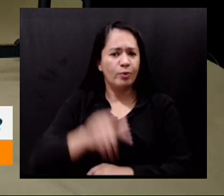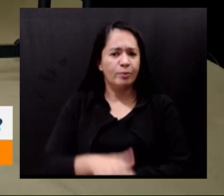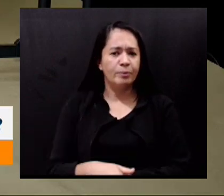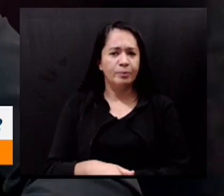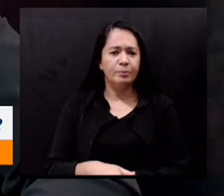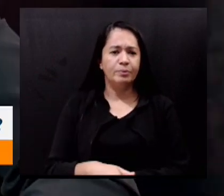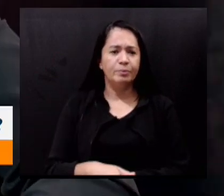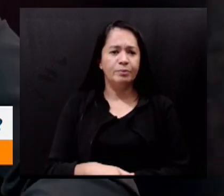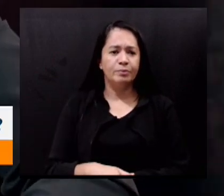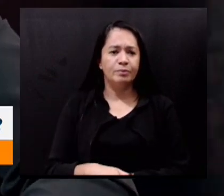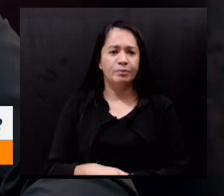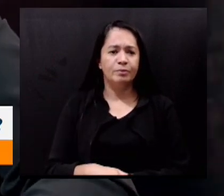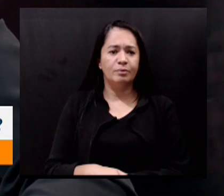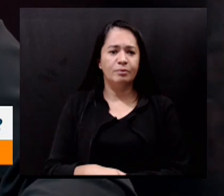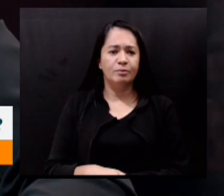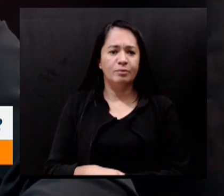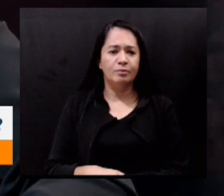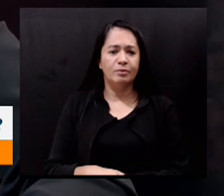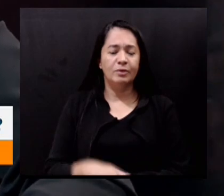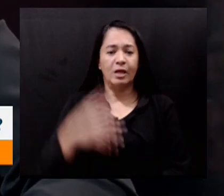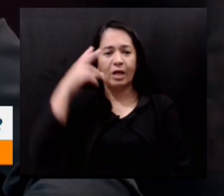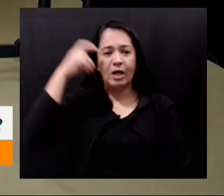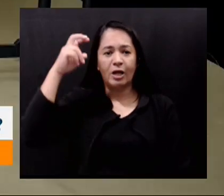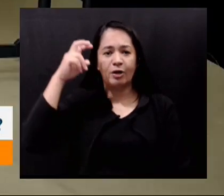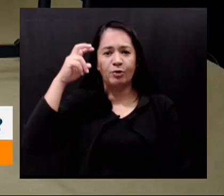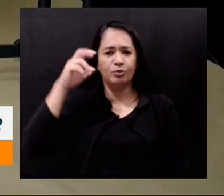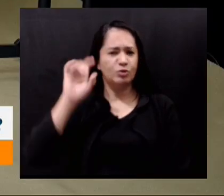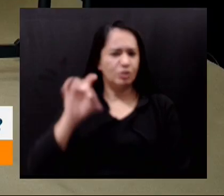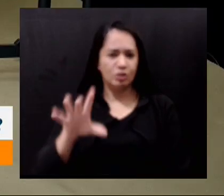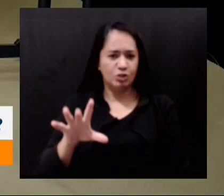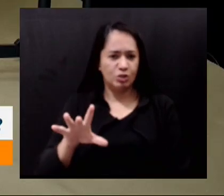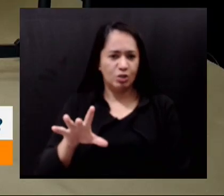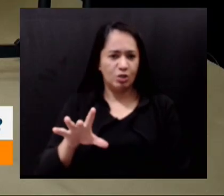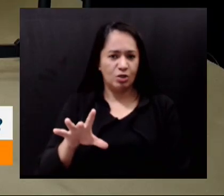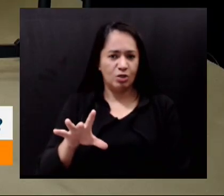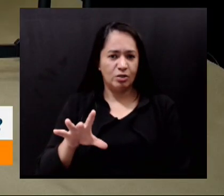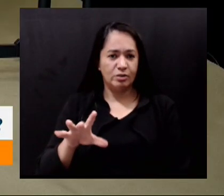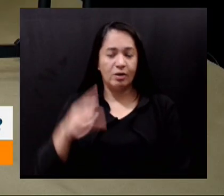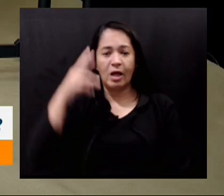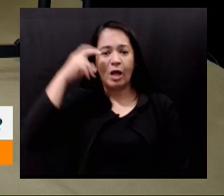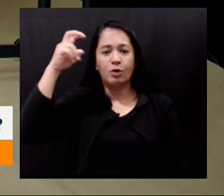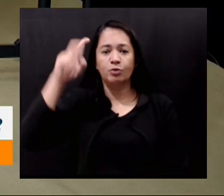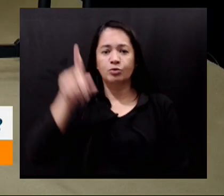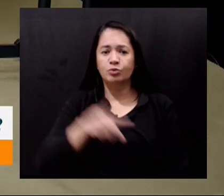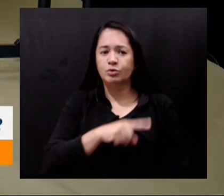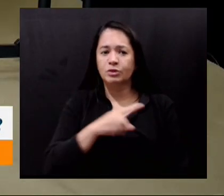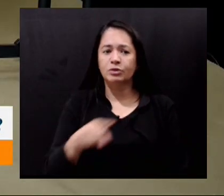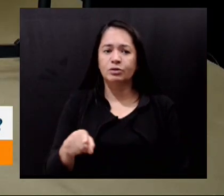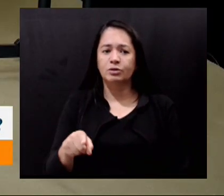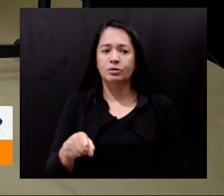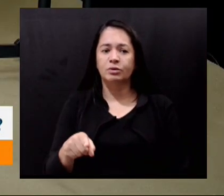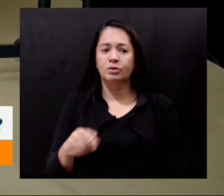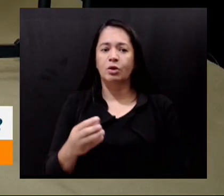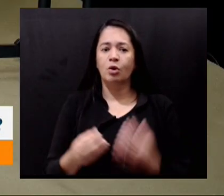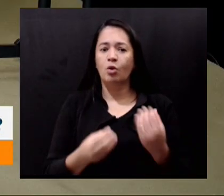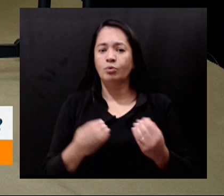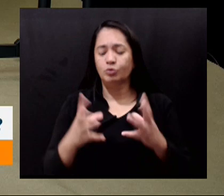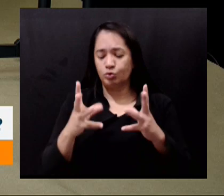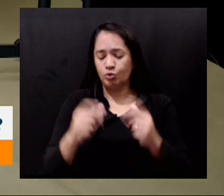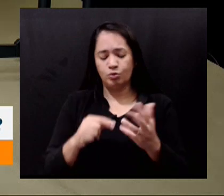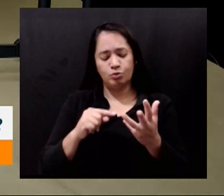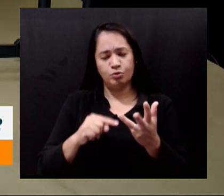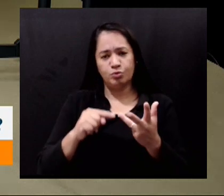A cultura por si só, você fala com A, relação. a, a cultura do cancelamento, essa questão assim, todas essas situações de cancelamento que a